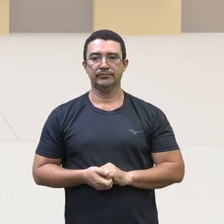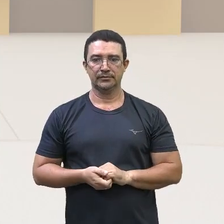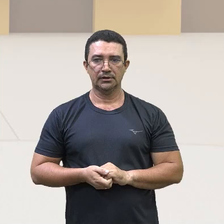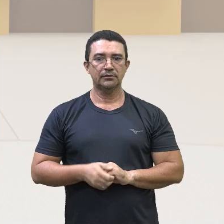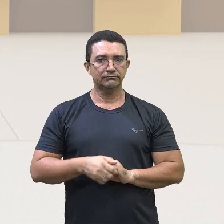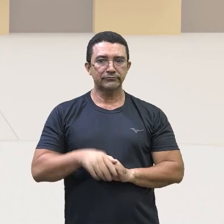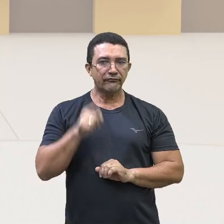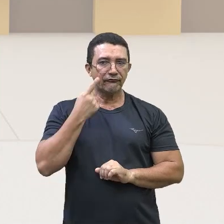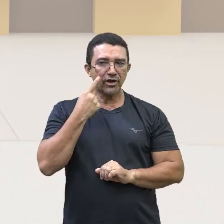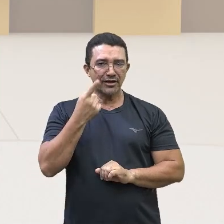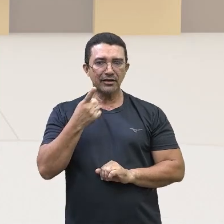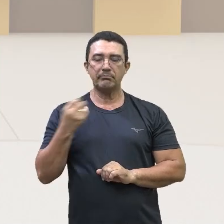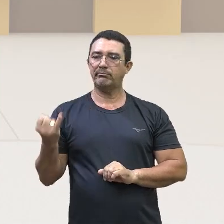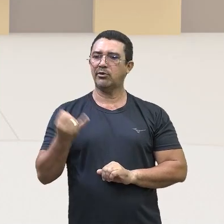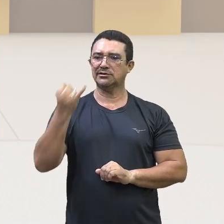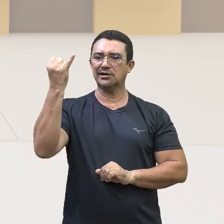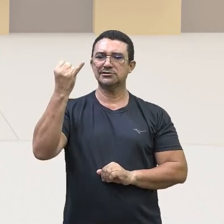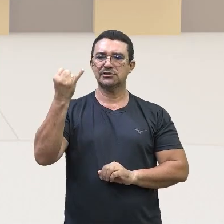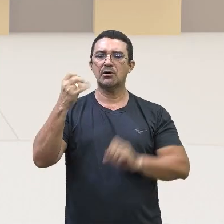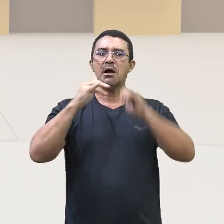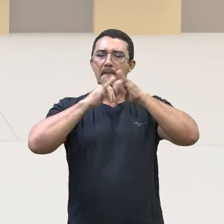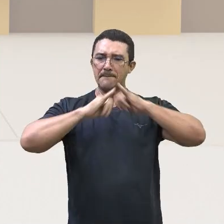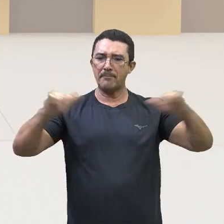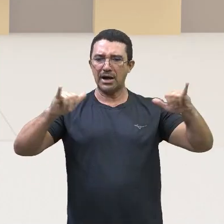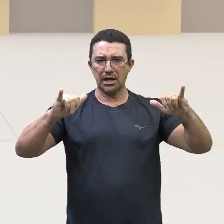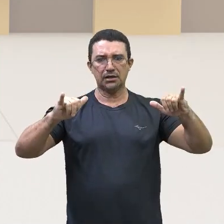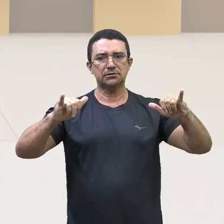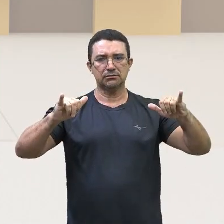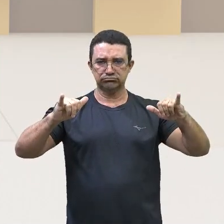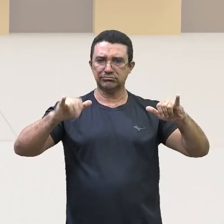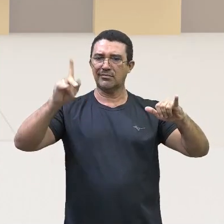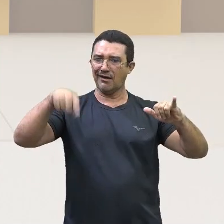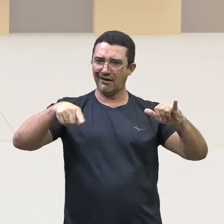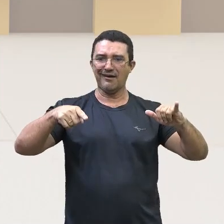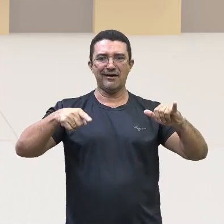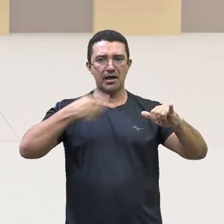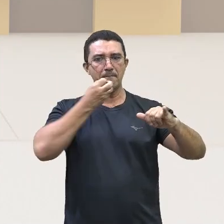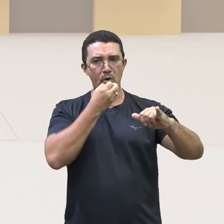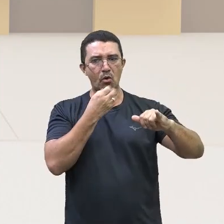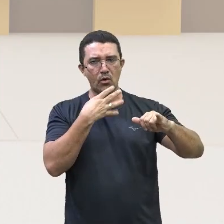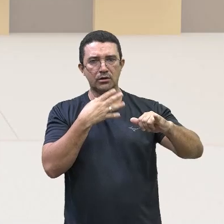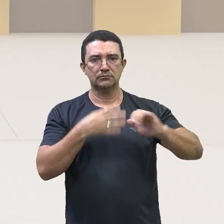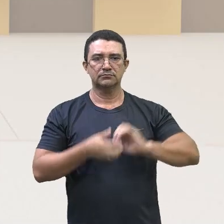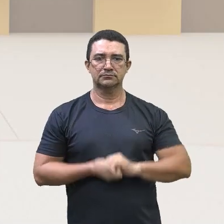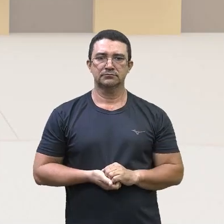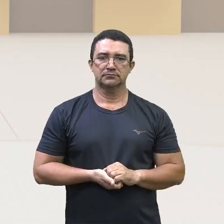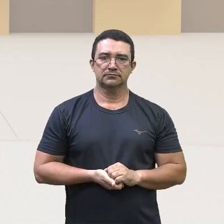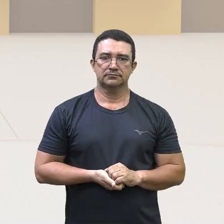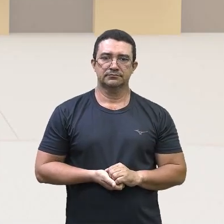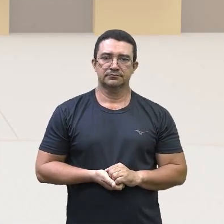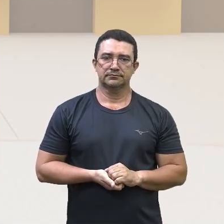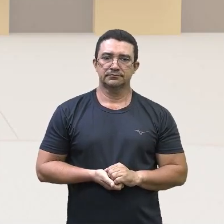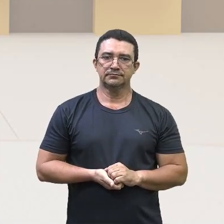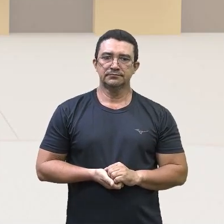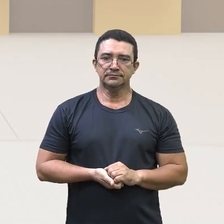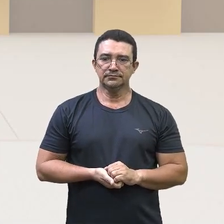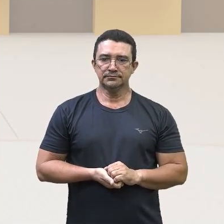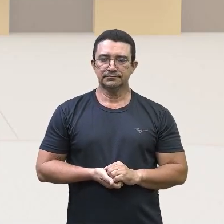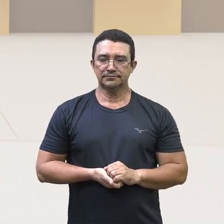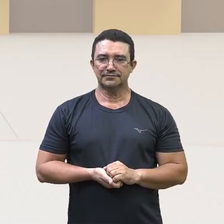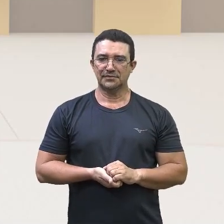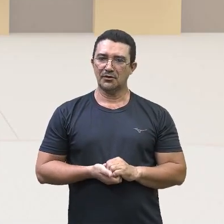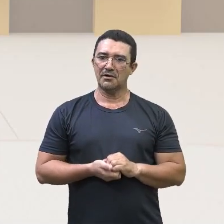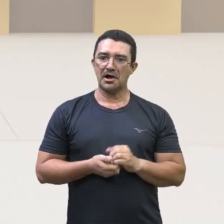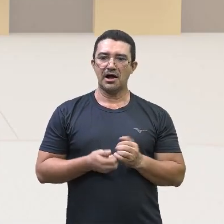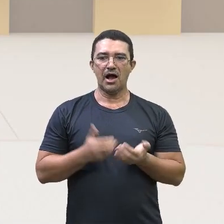propaganda, ela modifica toda a ideia, né? A ideia de propaganda. Gosto de farinha. Gosta de farinha? Então não compraria. tanto quanto o amazonense raiz, que eu tenho certeza que as